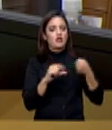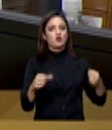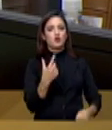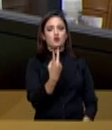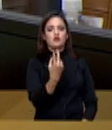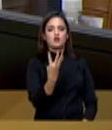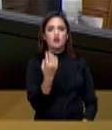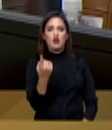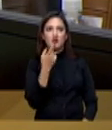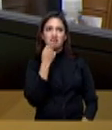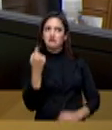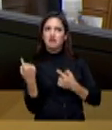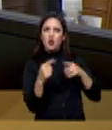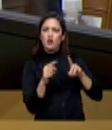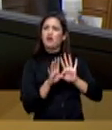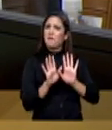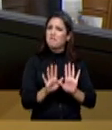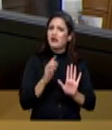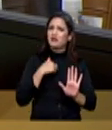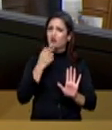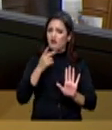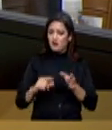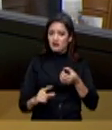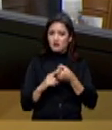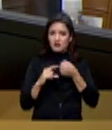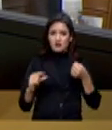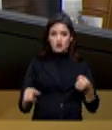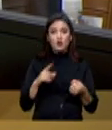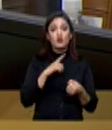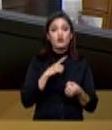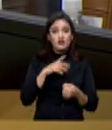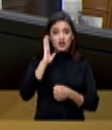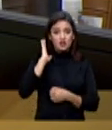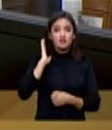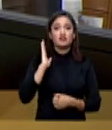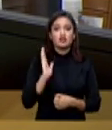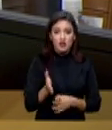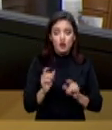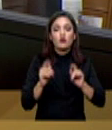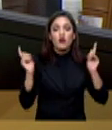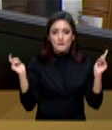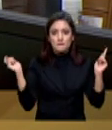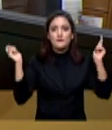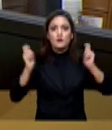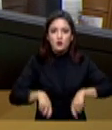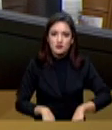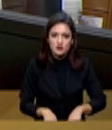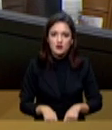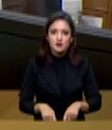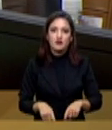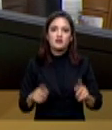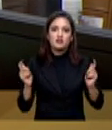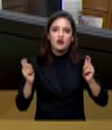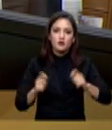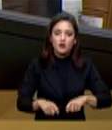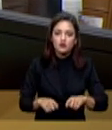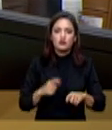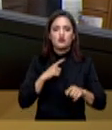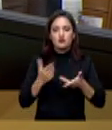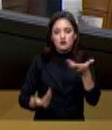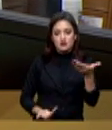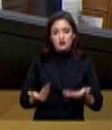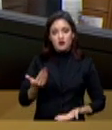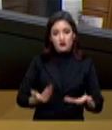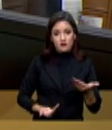constituição ressalto que esse dispositivo prevê a possibilidade de prestação de serviços